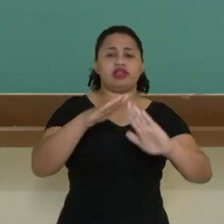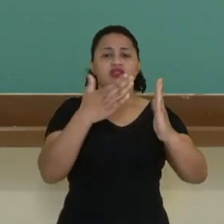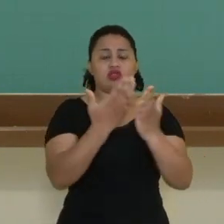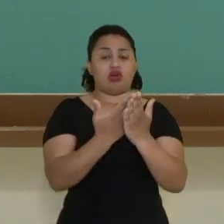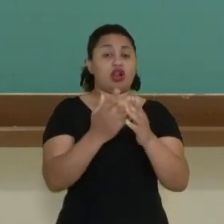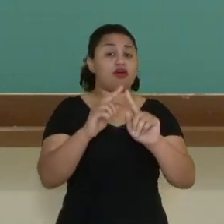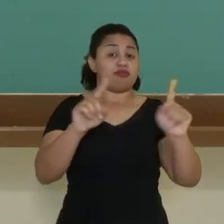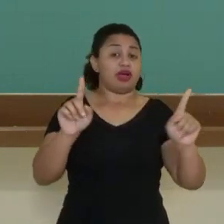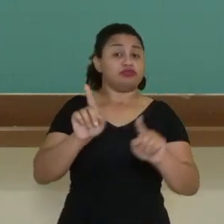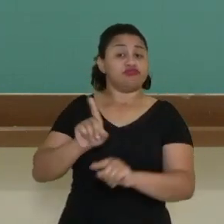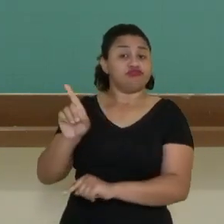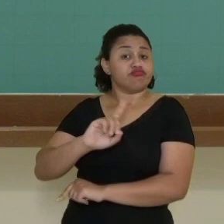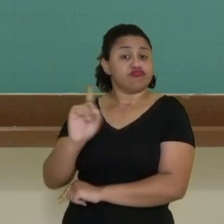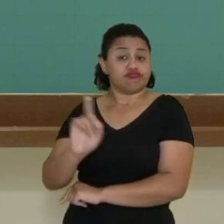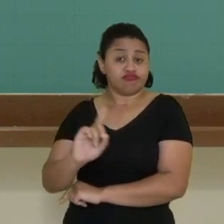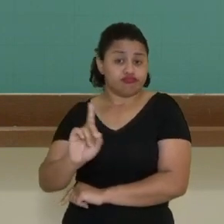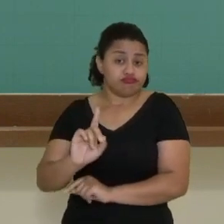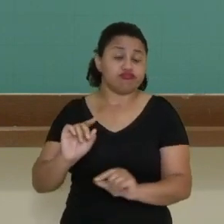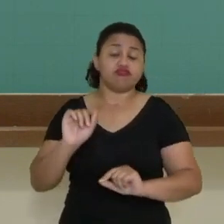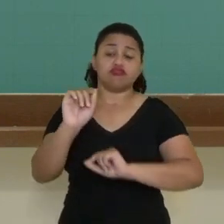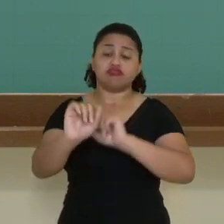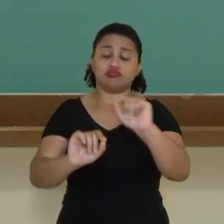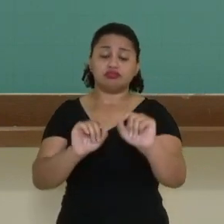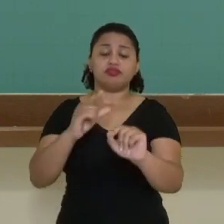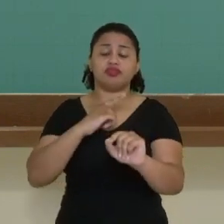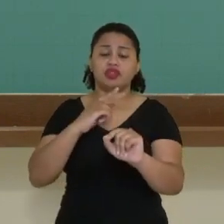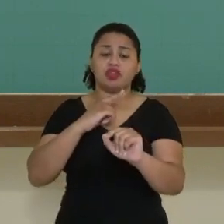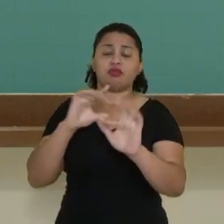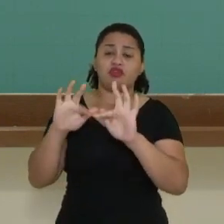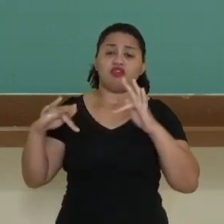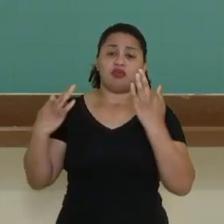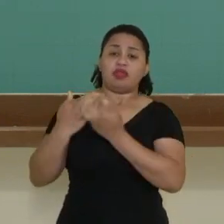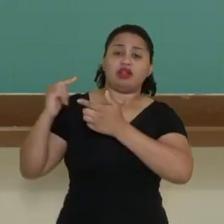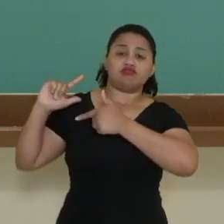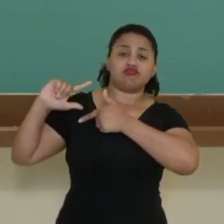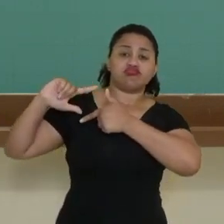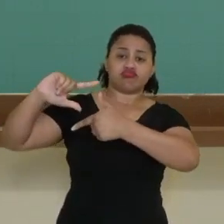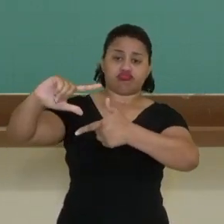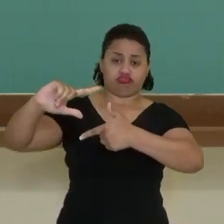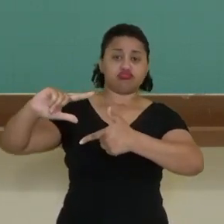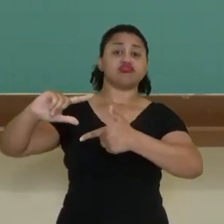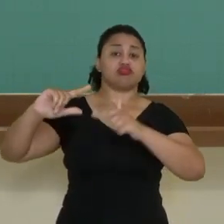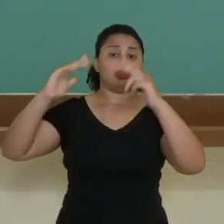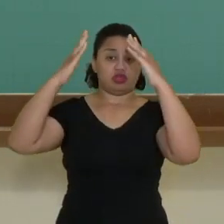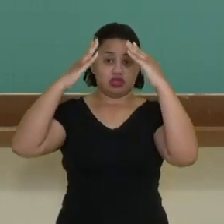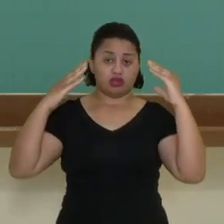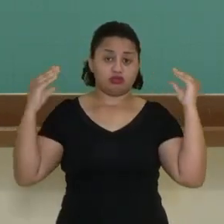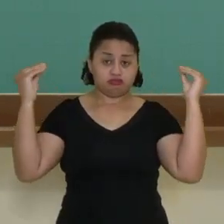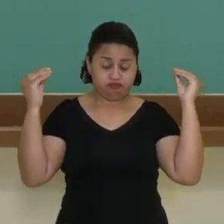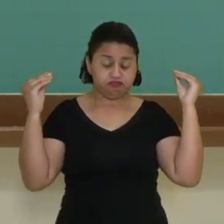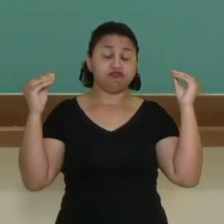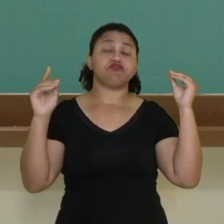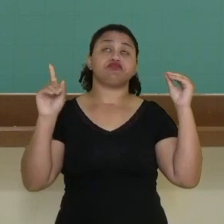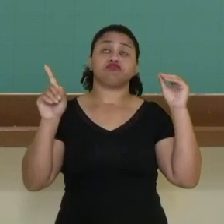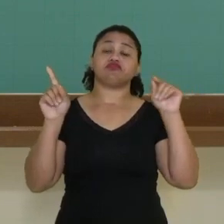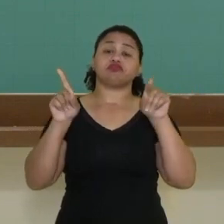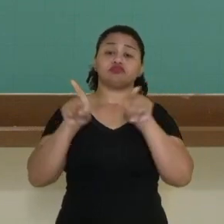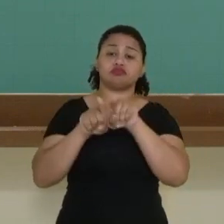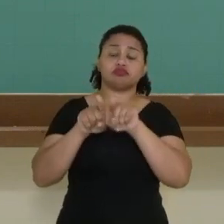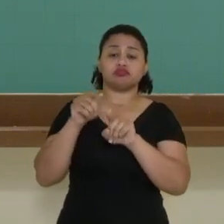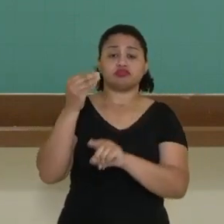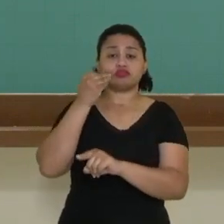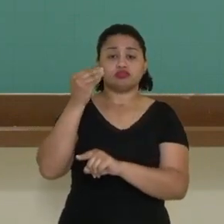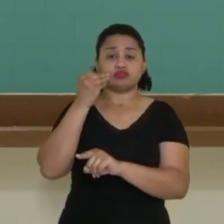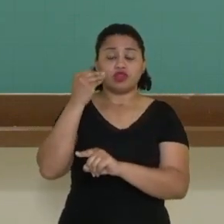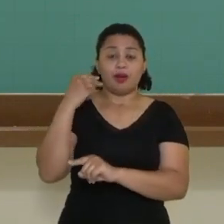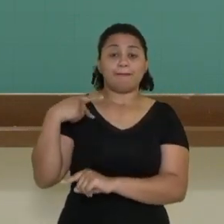foi o caso do pintor holandês. Ele vem de uma família tradicional e conservadora holandesa, ele tentou ser